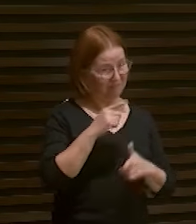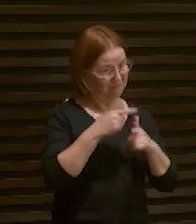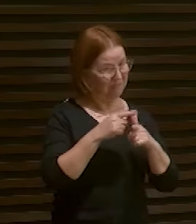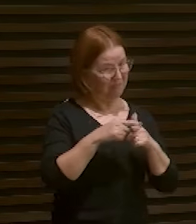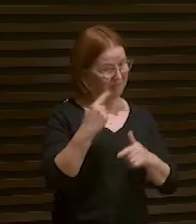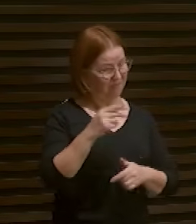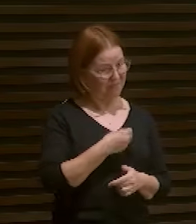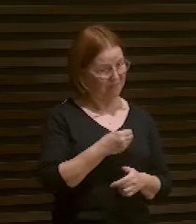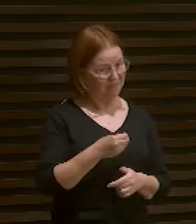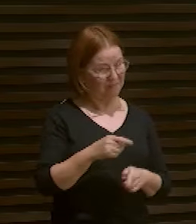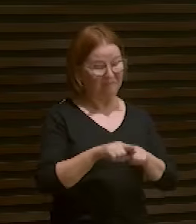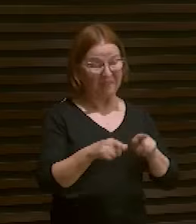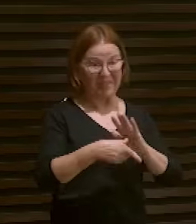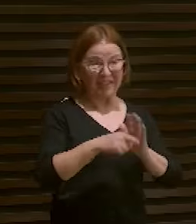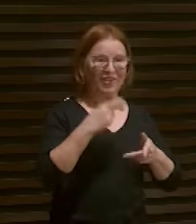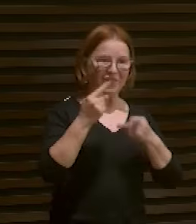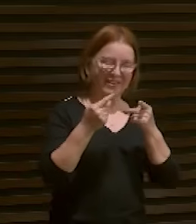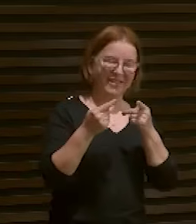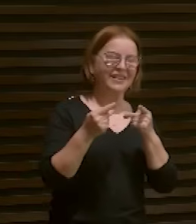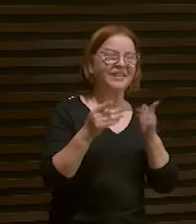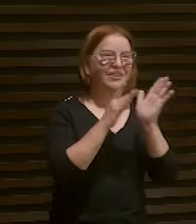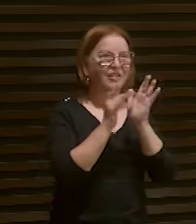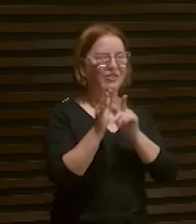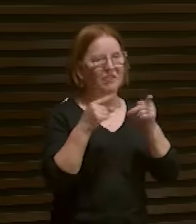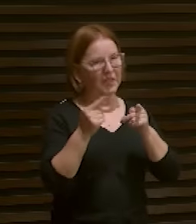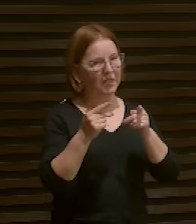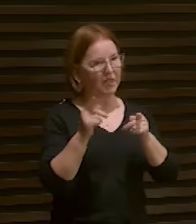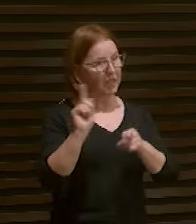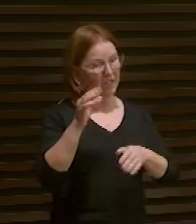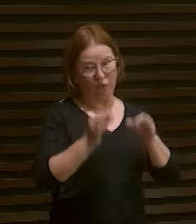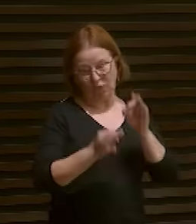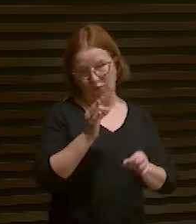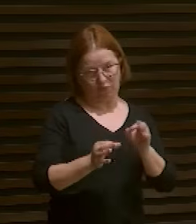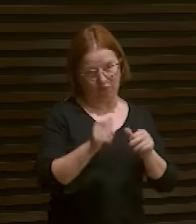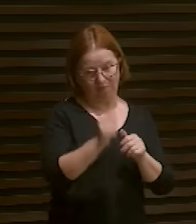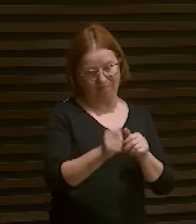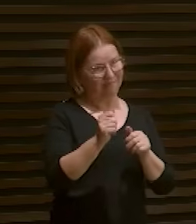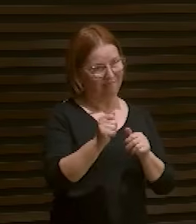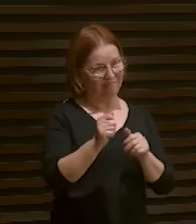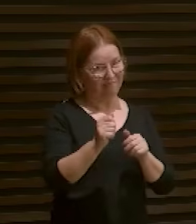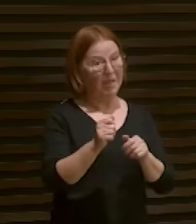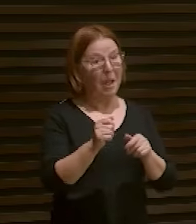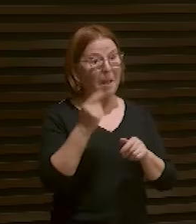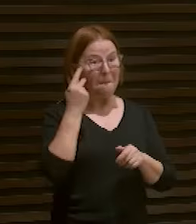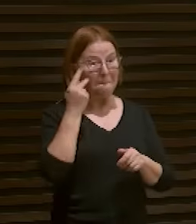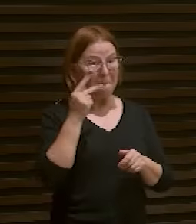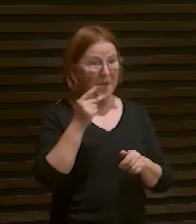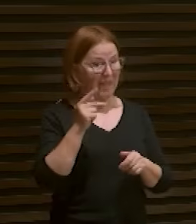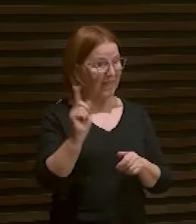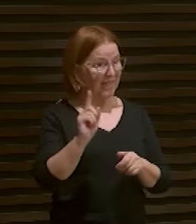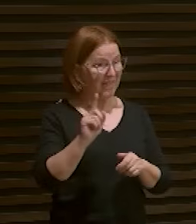Porém, antes de dizer isso, ele vai dizer: não julgueis, para que não sejais